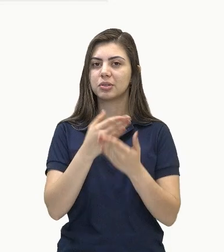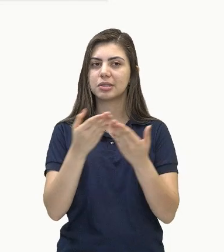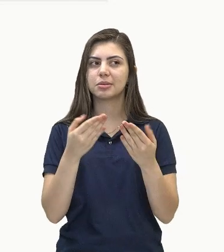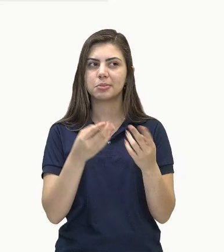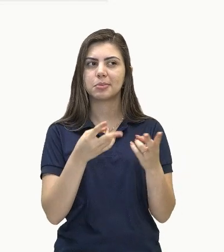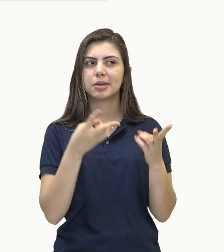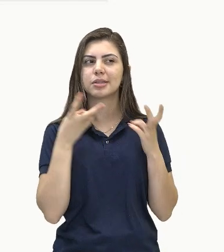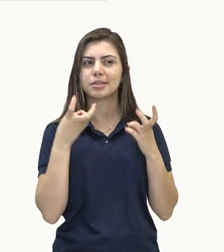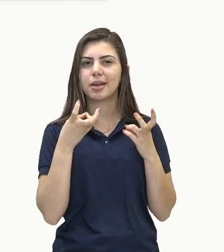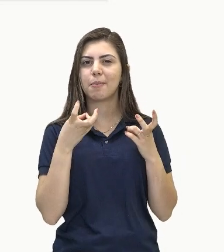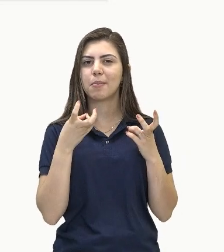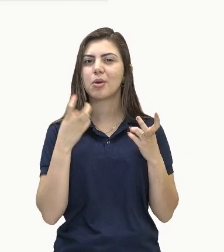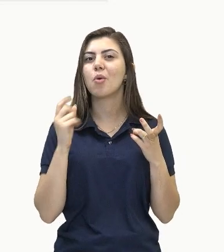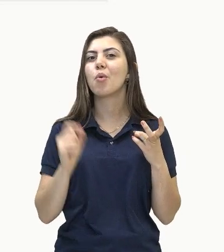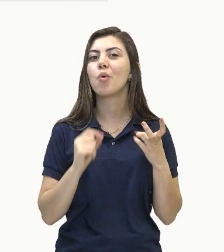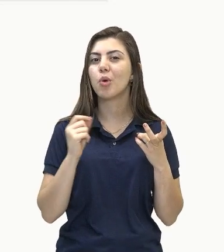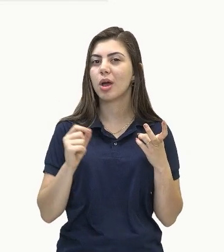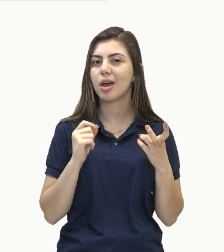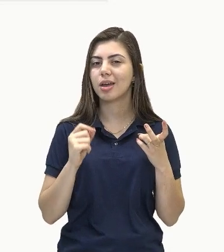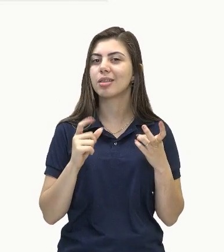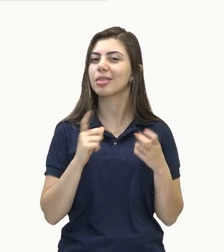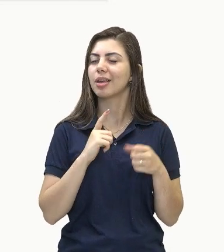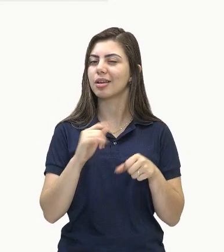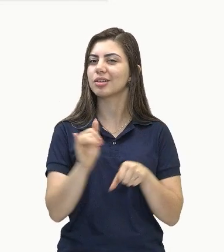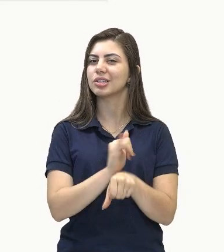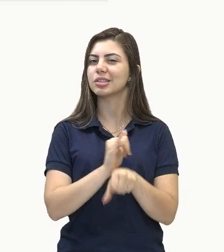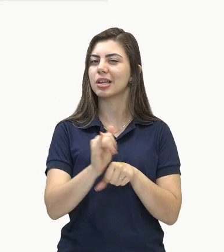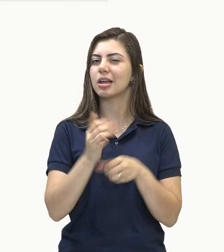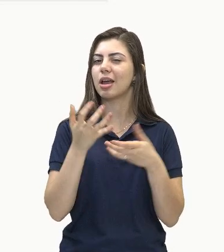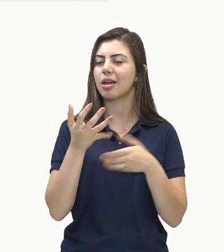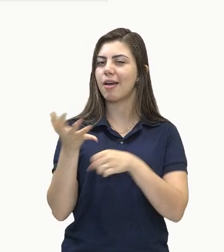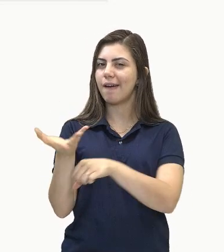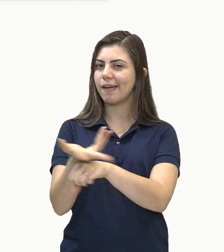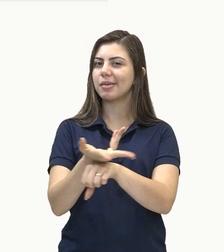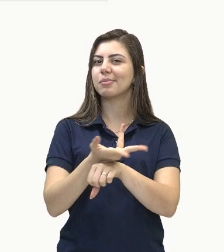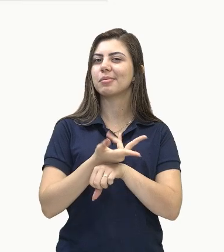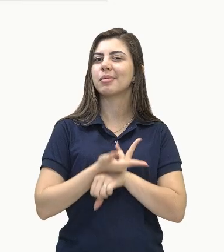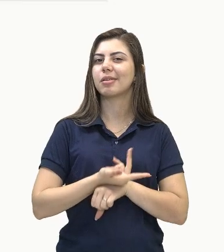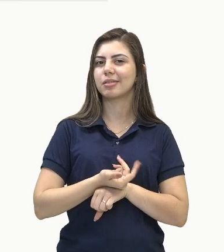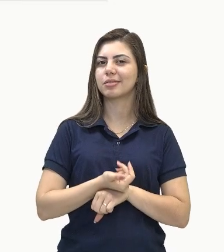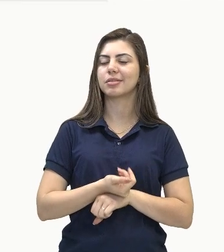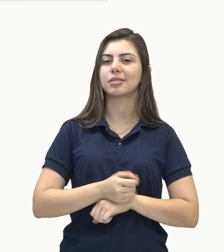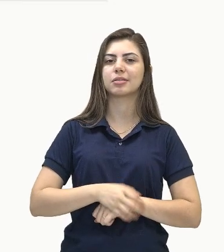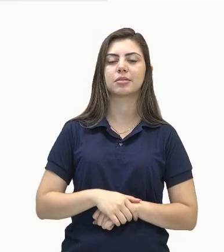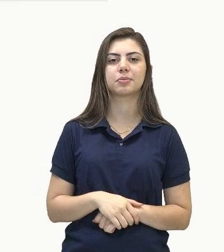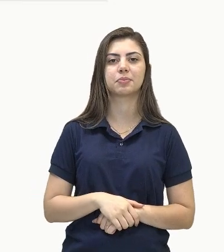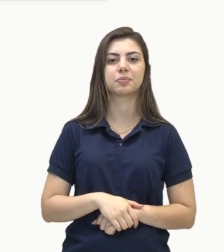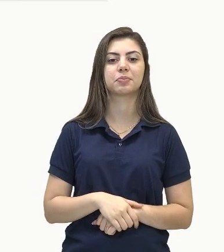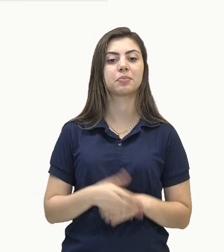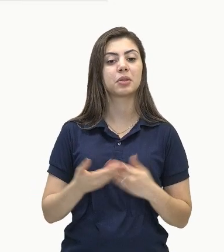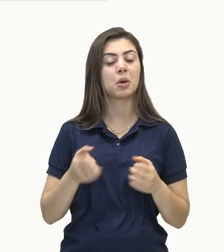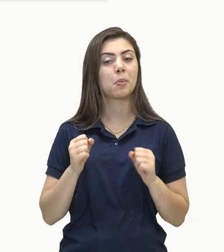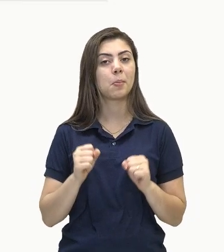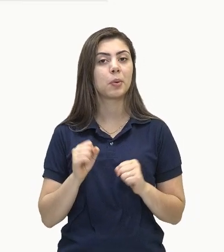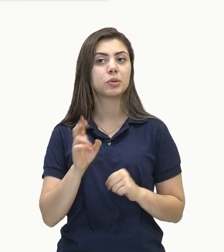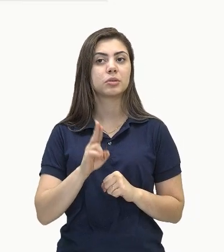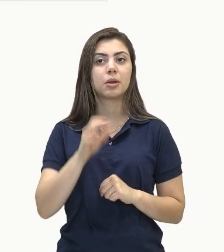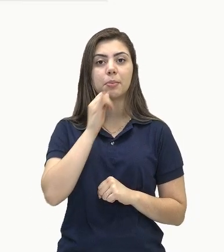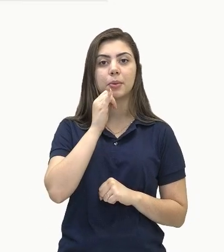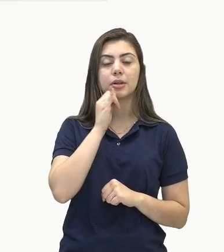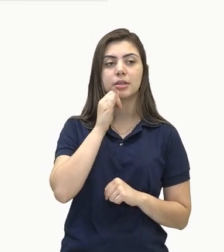aí você vai encontrar estratégias de persuasão. E aí eles poderão estar usando a lógica,